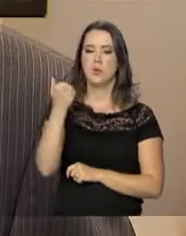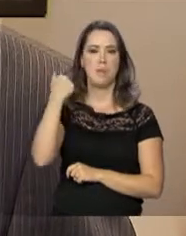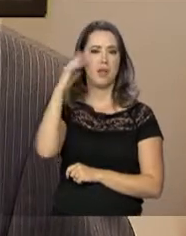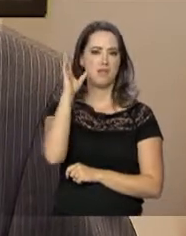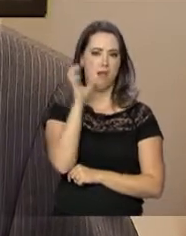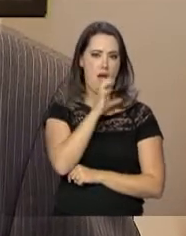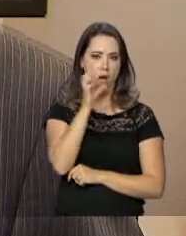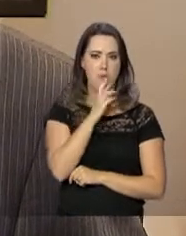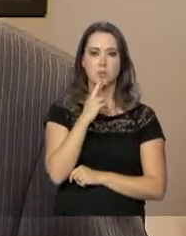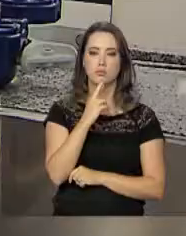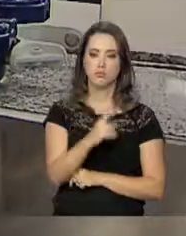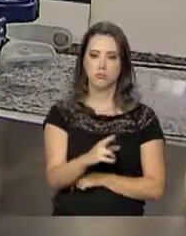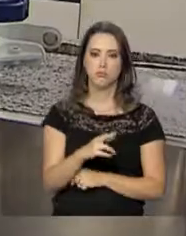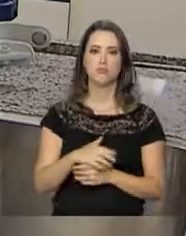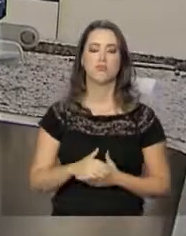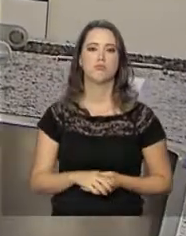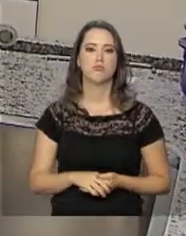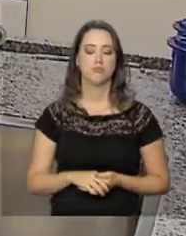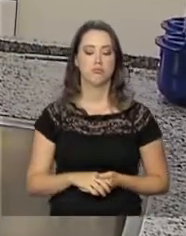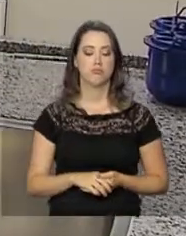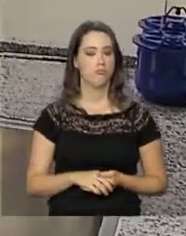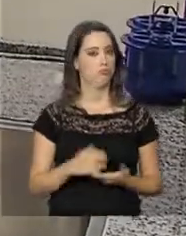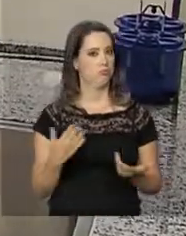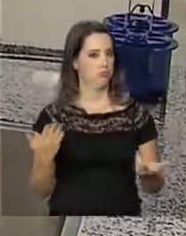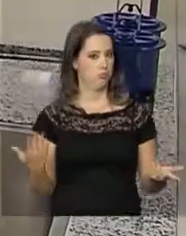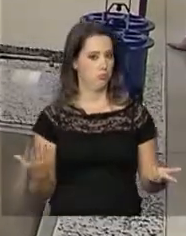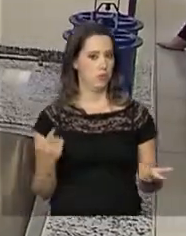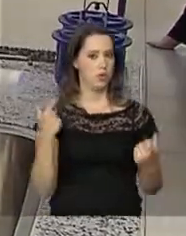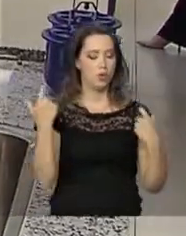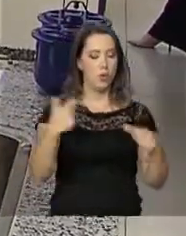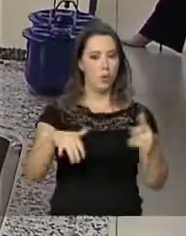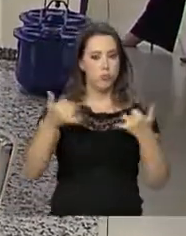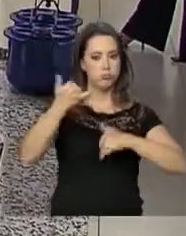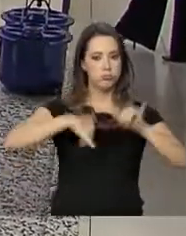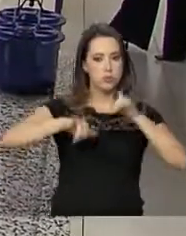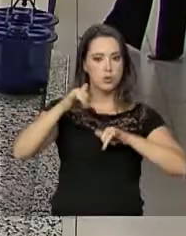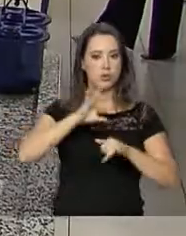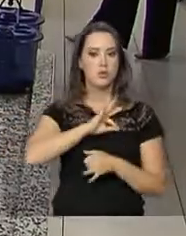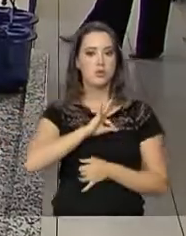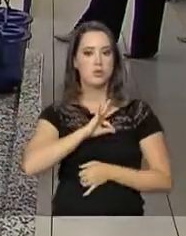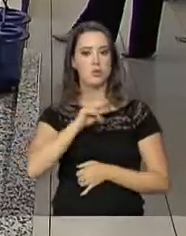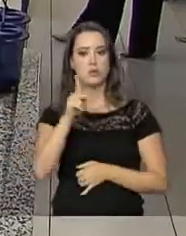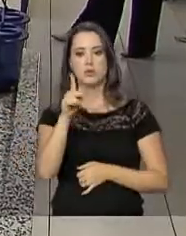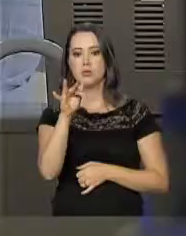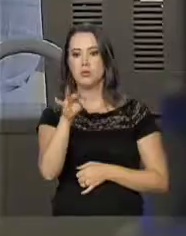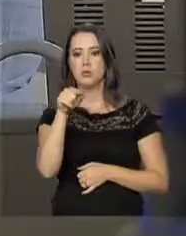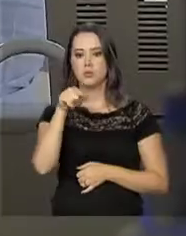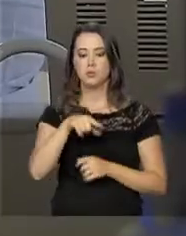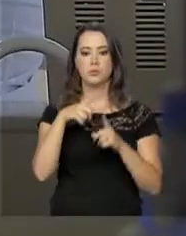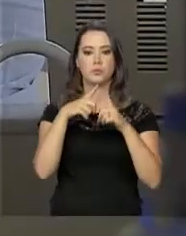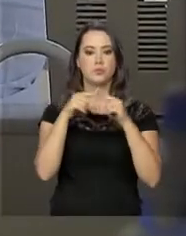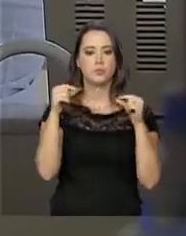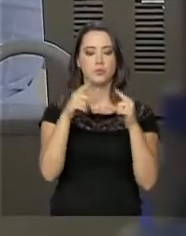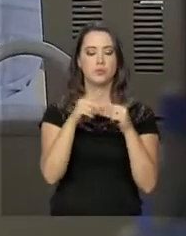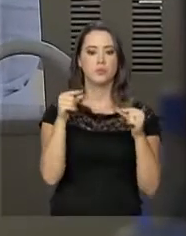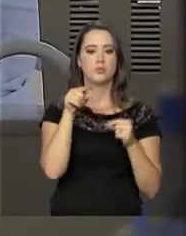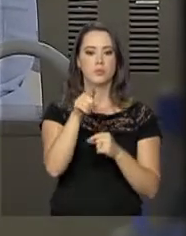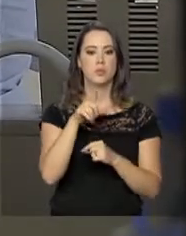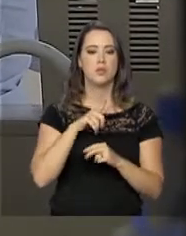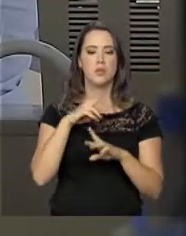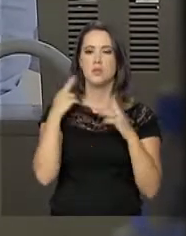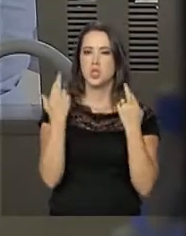feitio para as investigações esta é a sede do banco de perfis genéticos da polícia federal em brasília no local estão